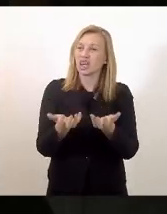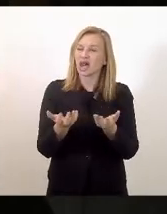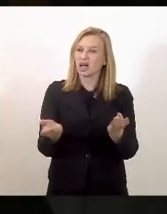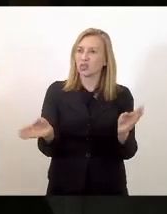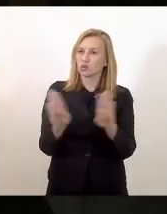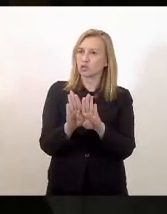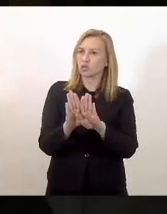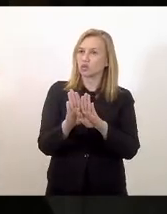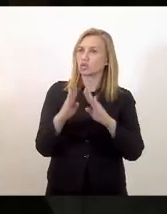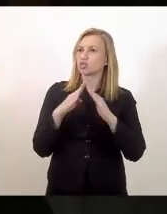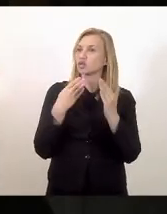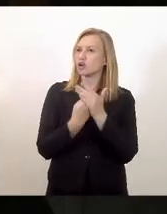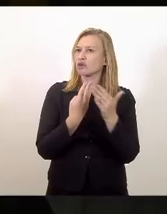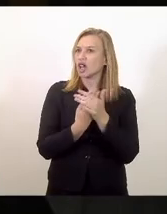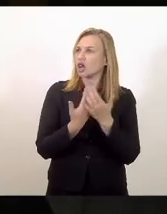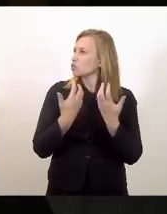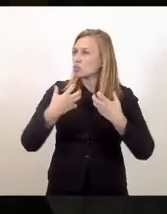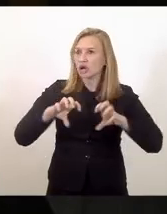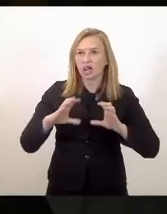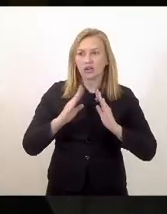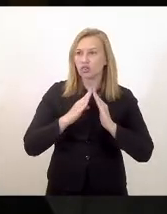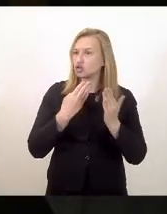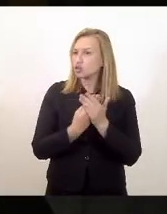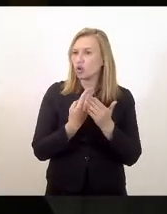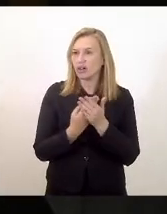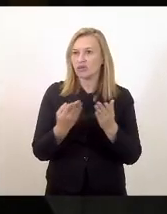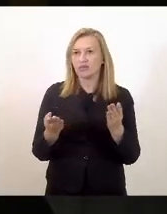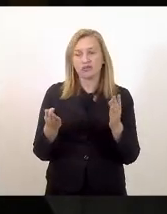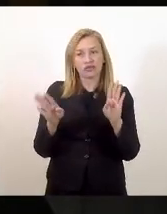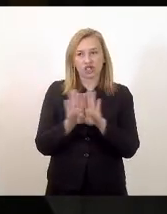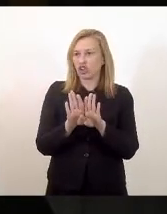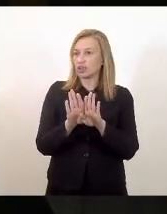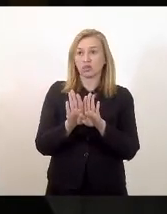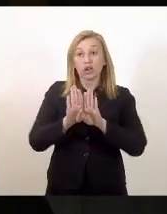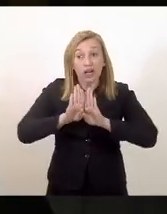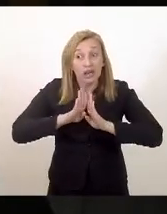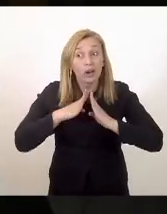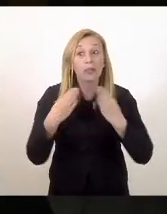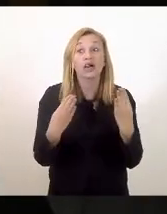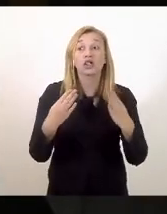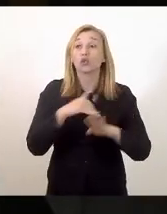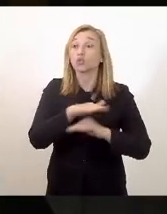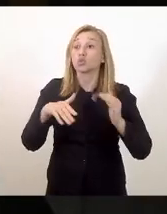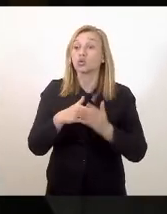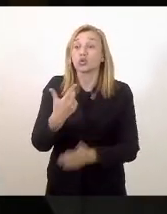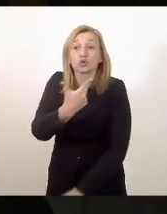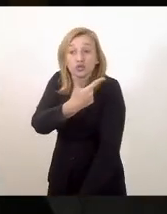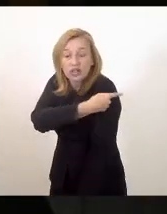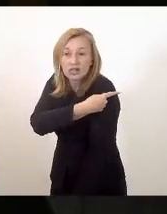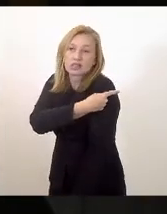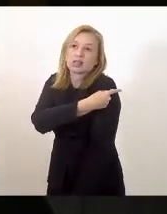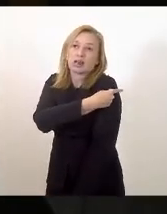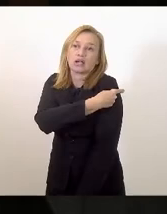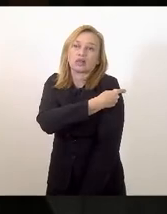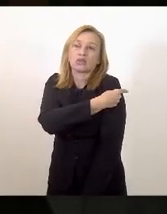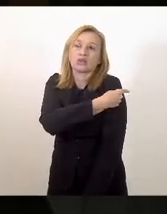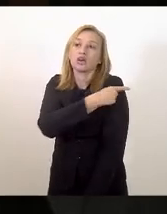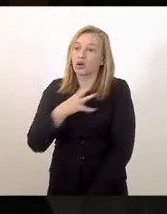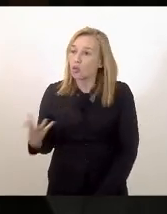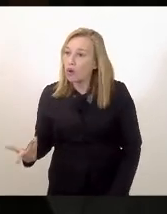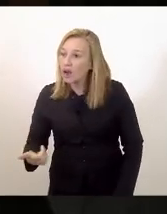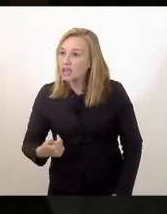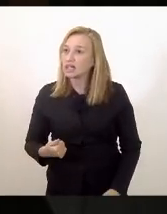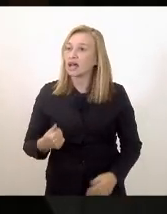fechadas. Eu não quero escola fechada, não, quero escola aberta, com profissionais de educação vacinados e com condições de funcionar em